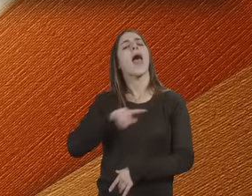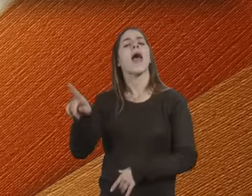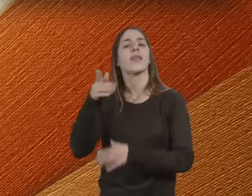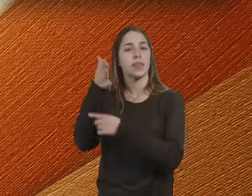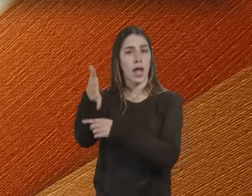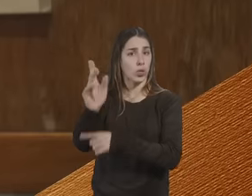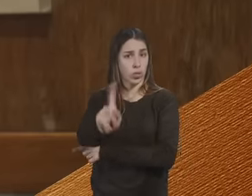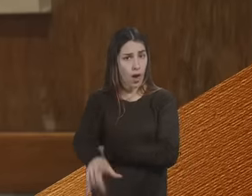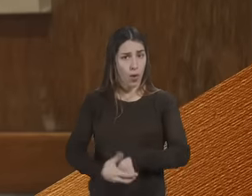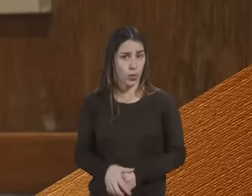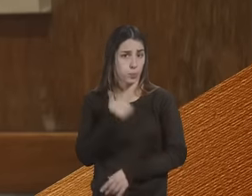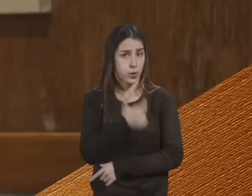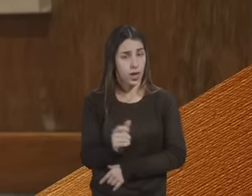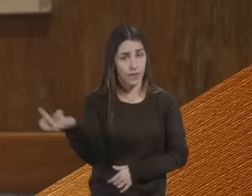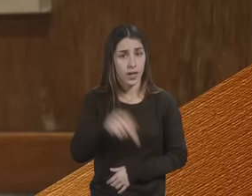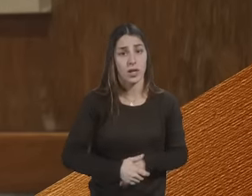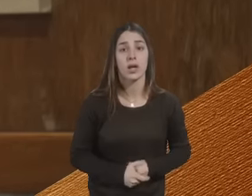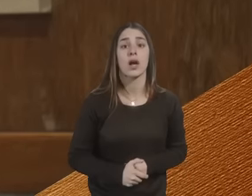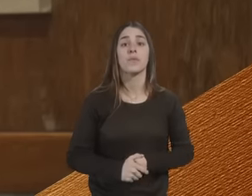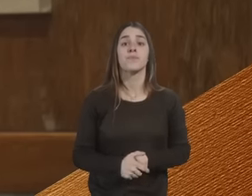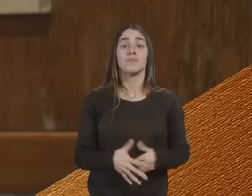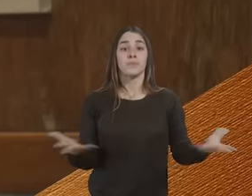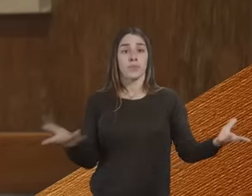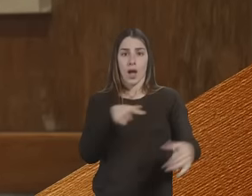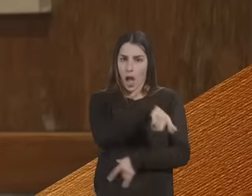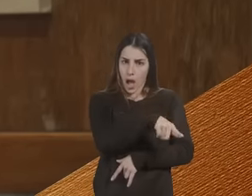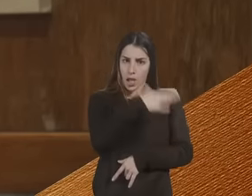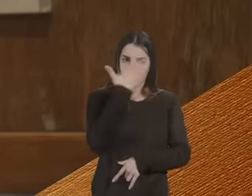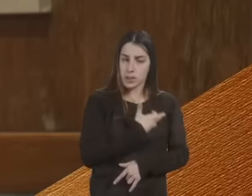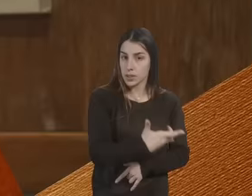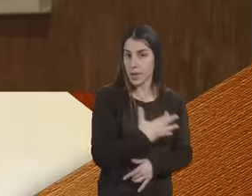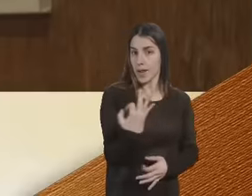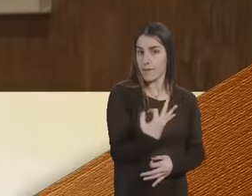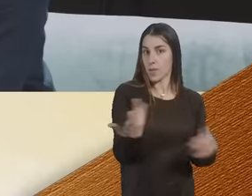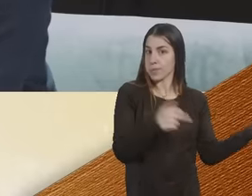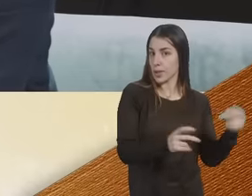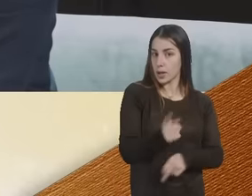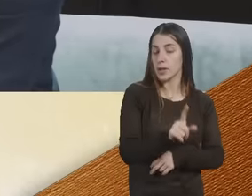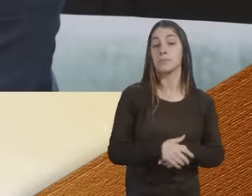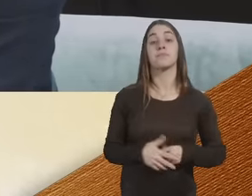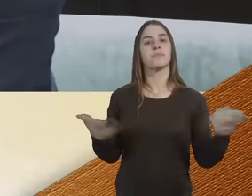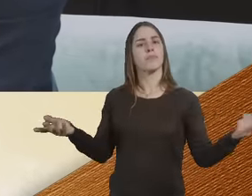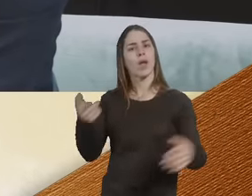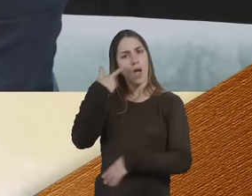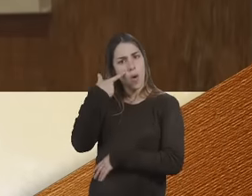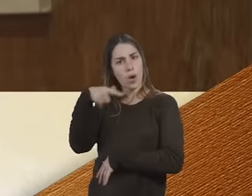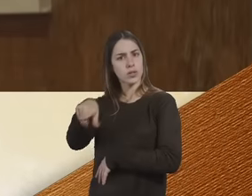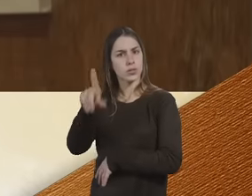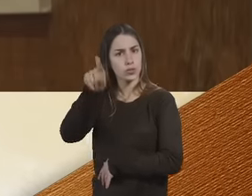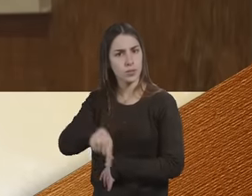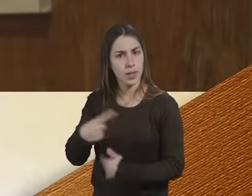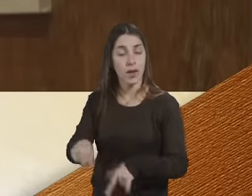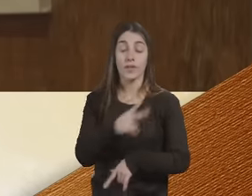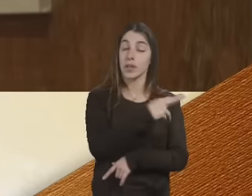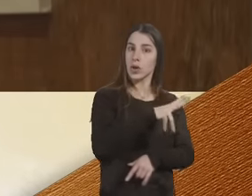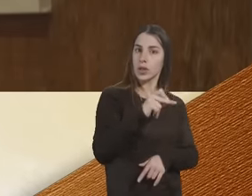não, supostamente não... Está limpo. Ainda por cima, na semana em que a pequena panda não conseguiu comparecer. Espera aí, mas isto também tem galas?